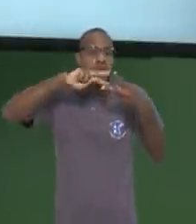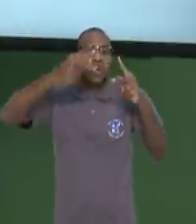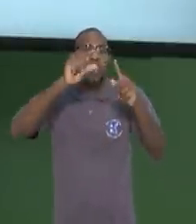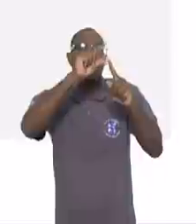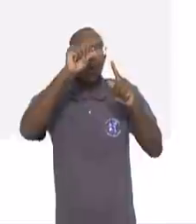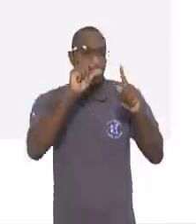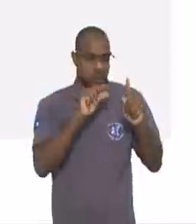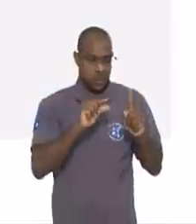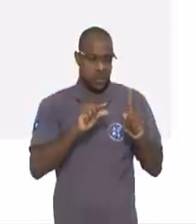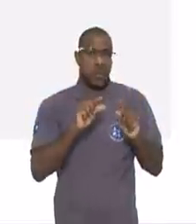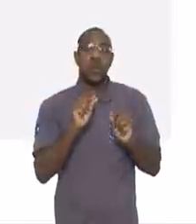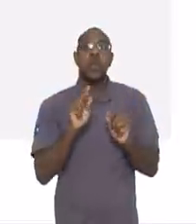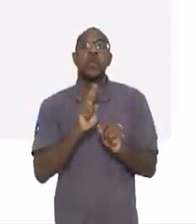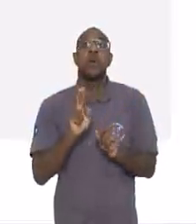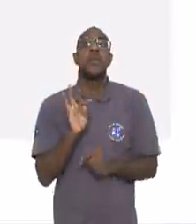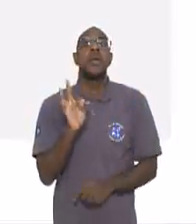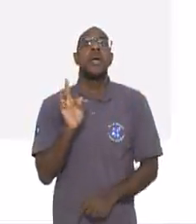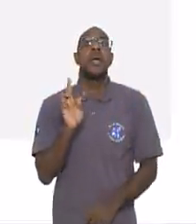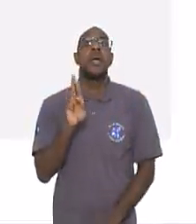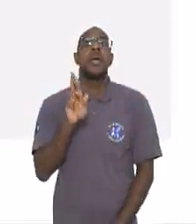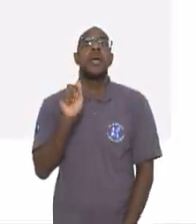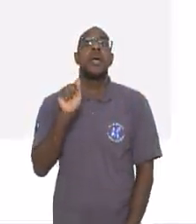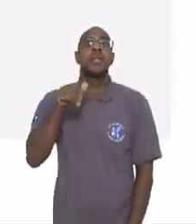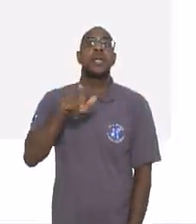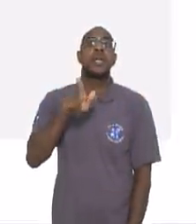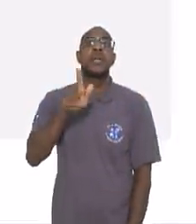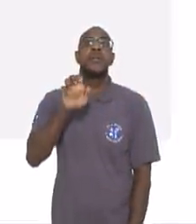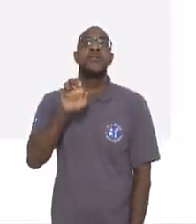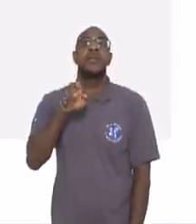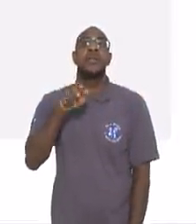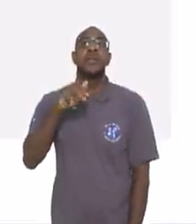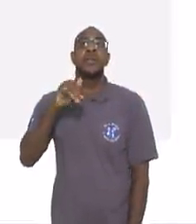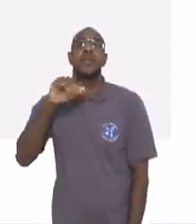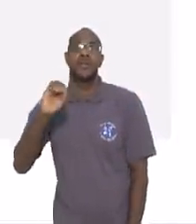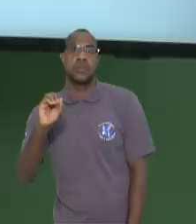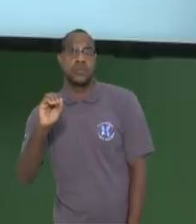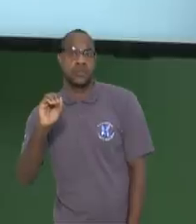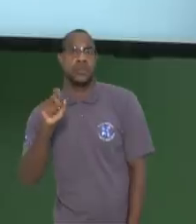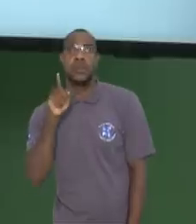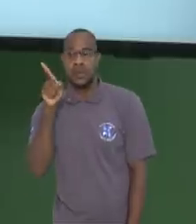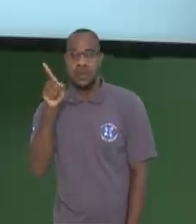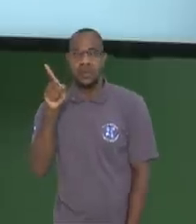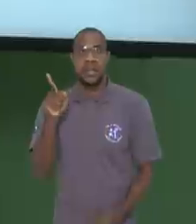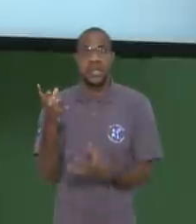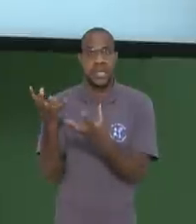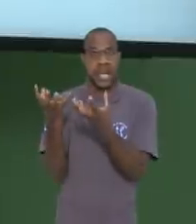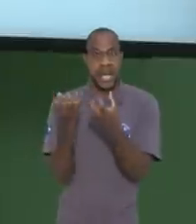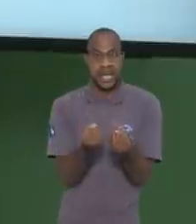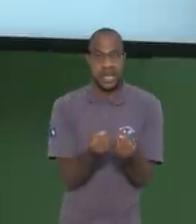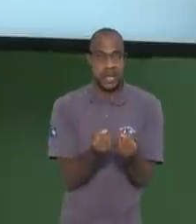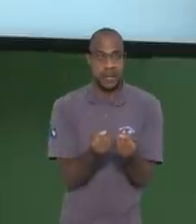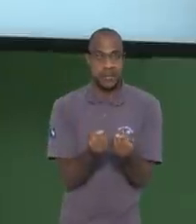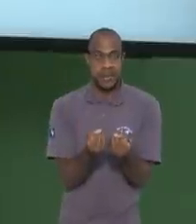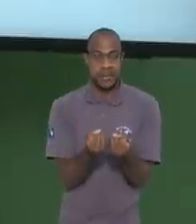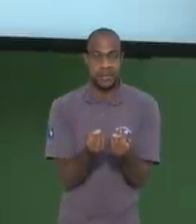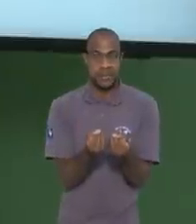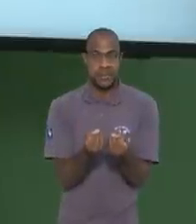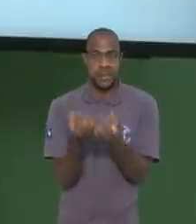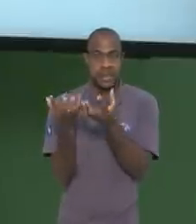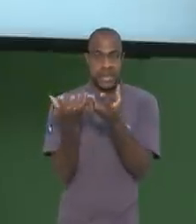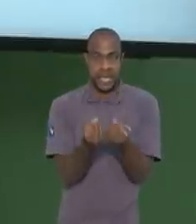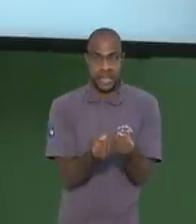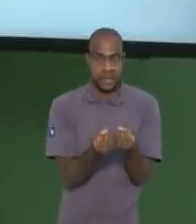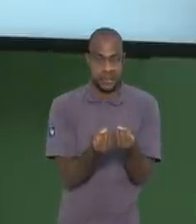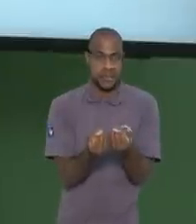um transgênico, né? Você está transferindo um gene para outra espécie. Quem recebe é transgênico, quem doa não é nada, é só o doador,